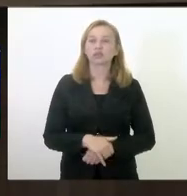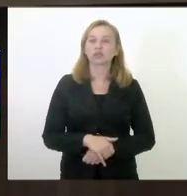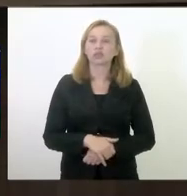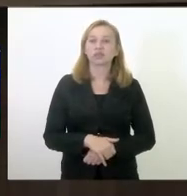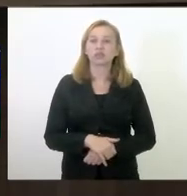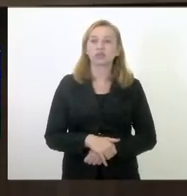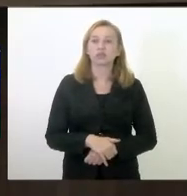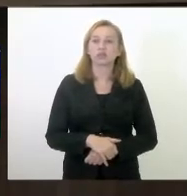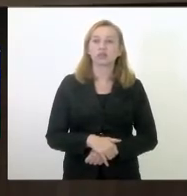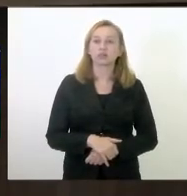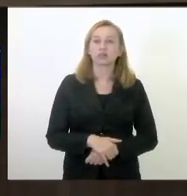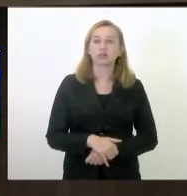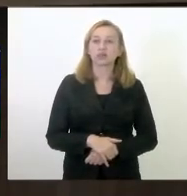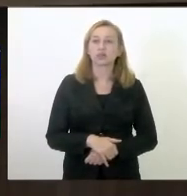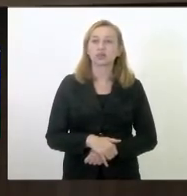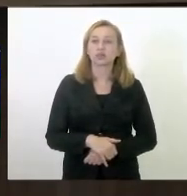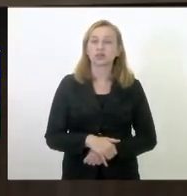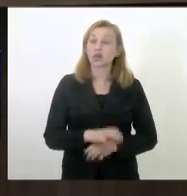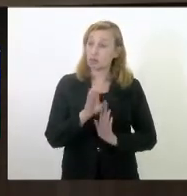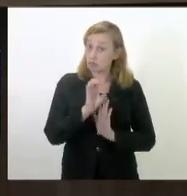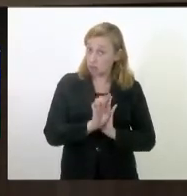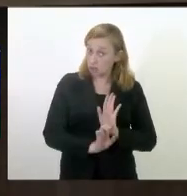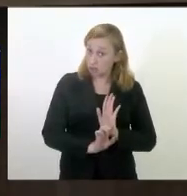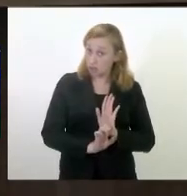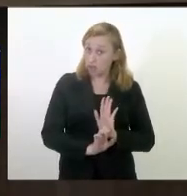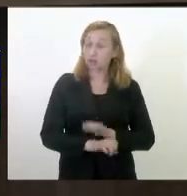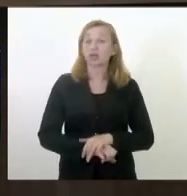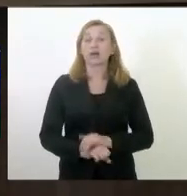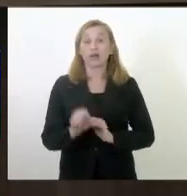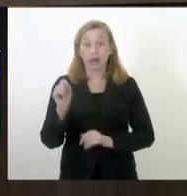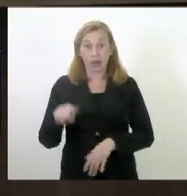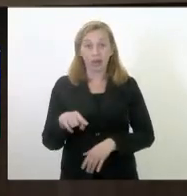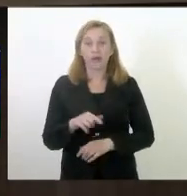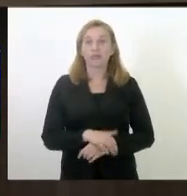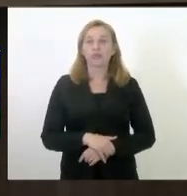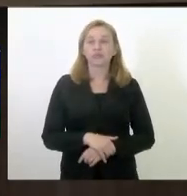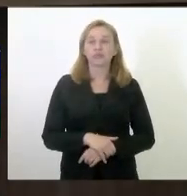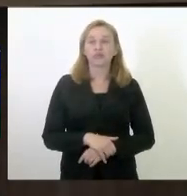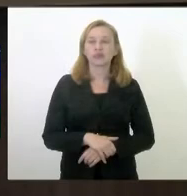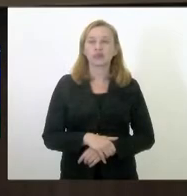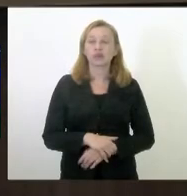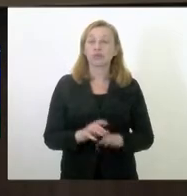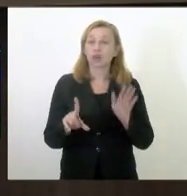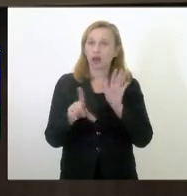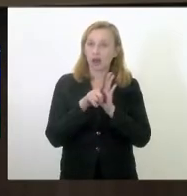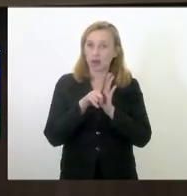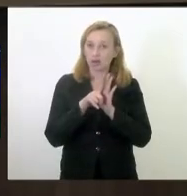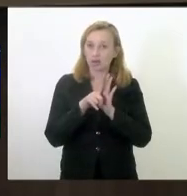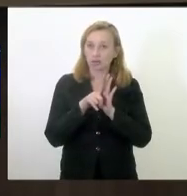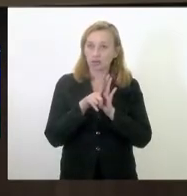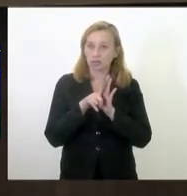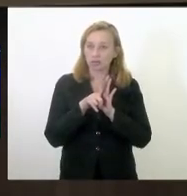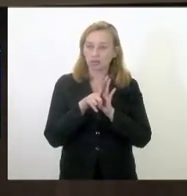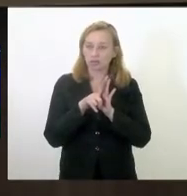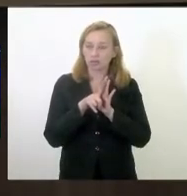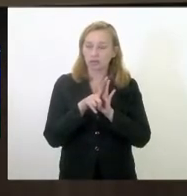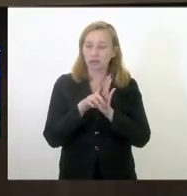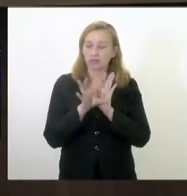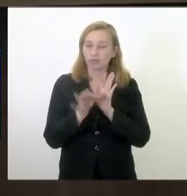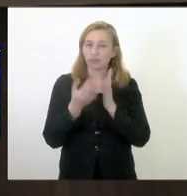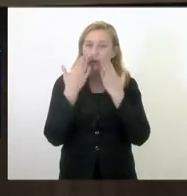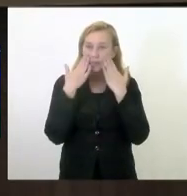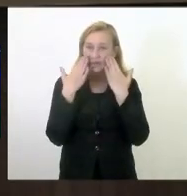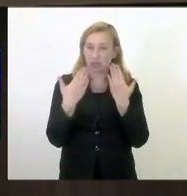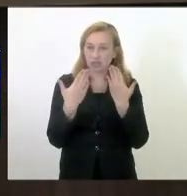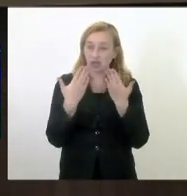E uma das emendas no parecer é: a execução da presente lei estará condicionada à